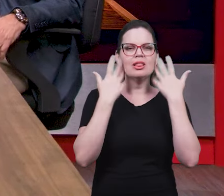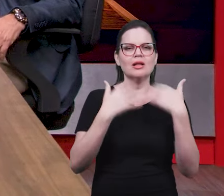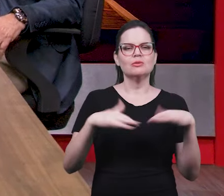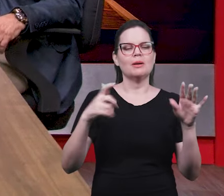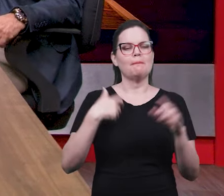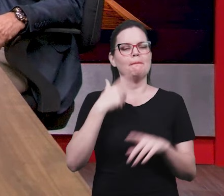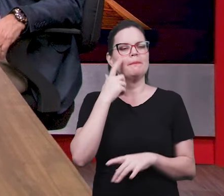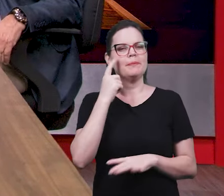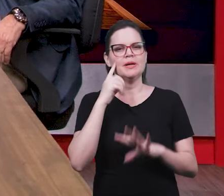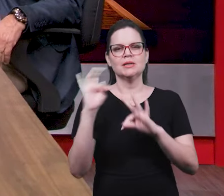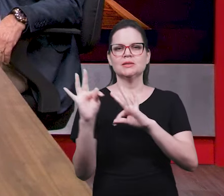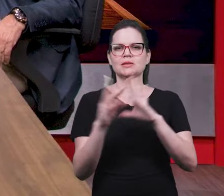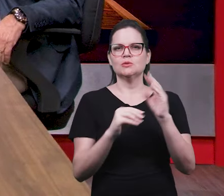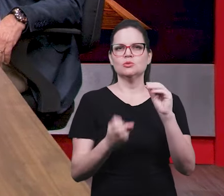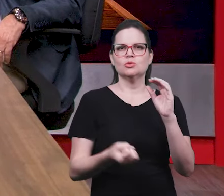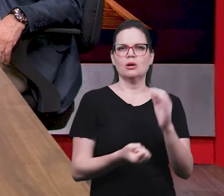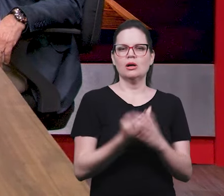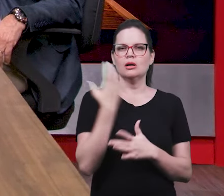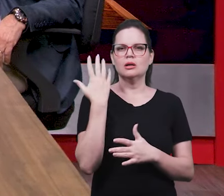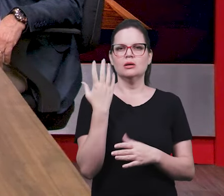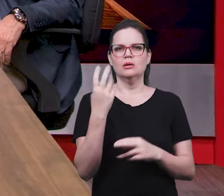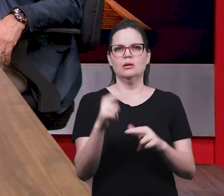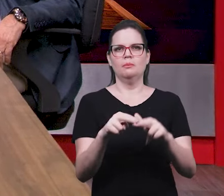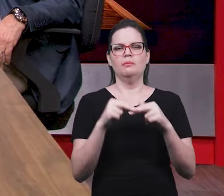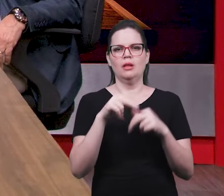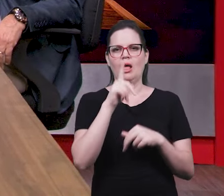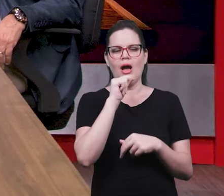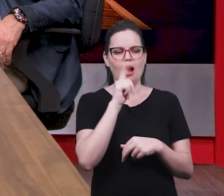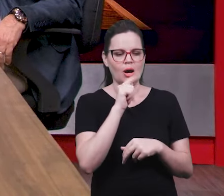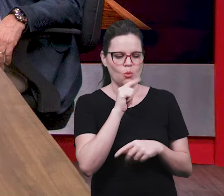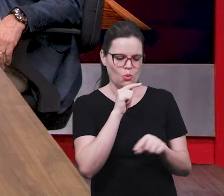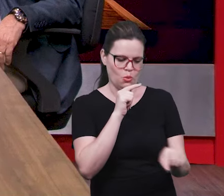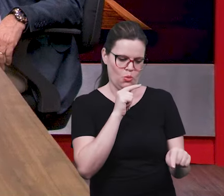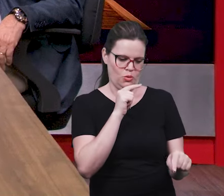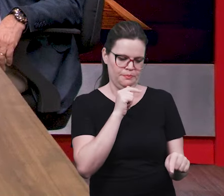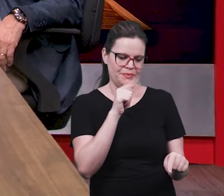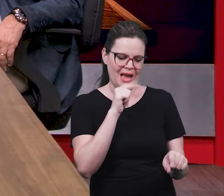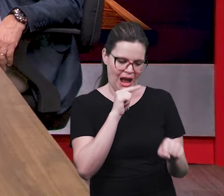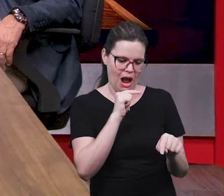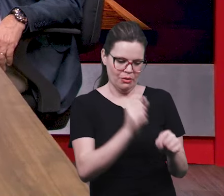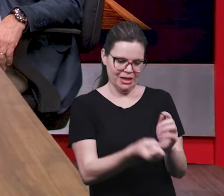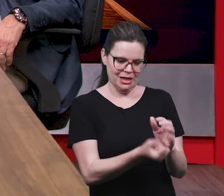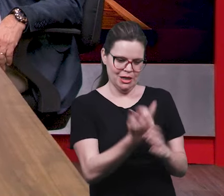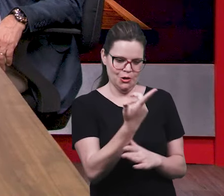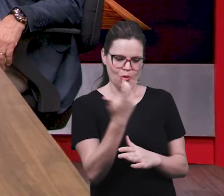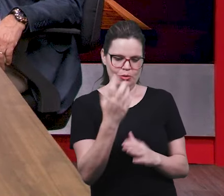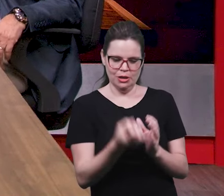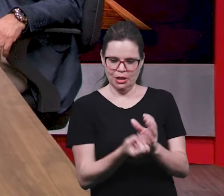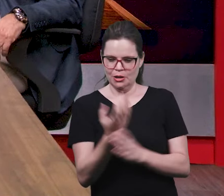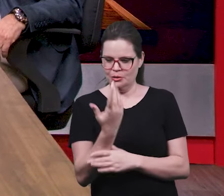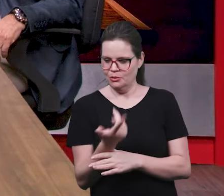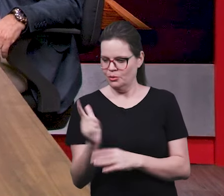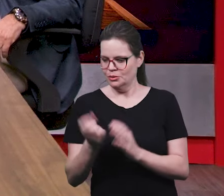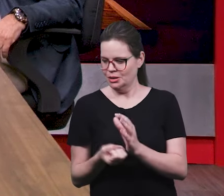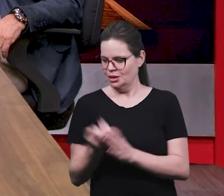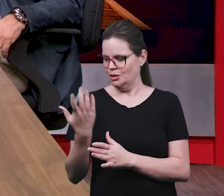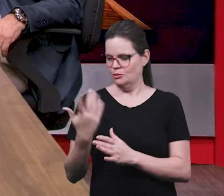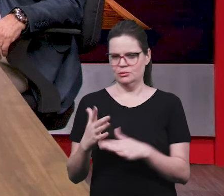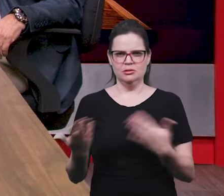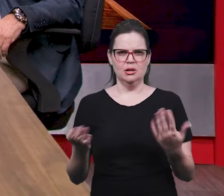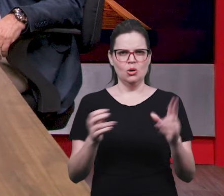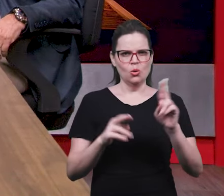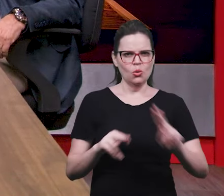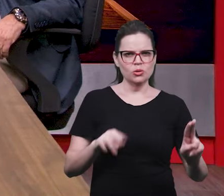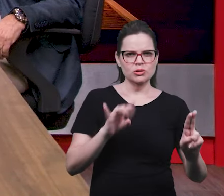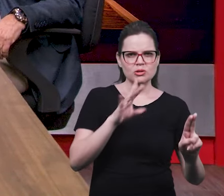havia sido criado, né, através da água, né, com Tales e outros, ou seja, um